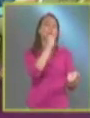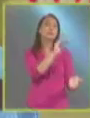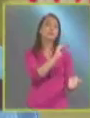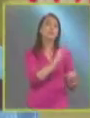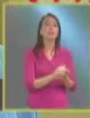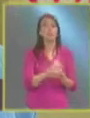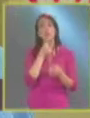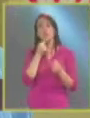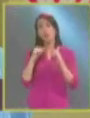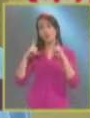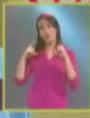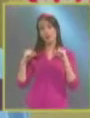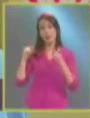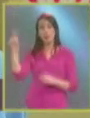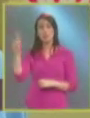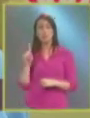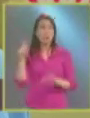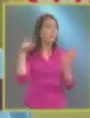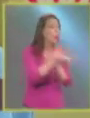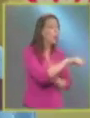aí o garçom chegou, o que é que ele quer?